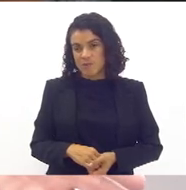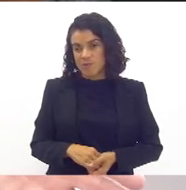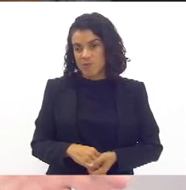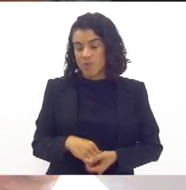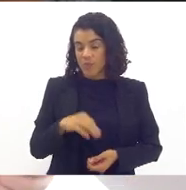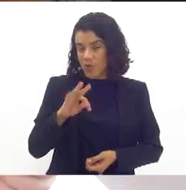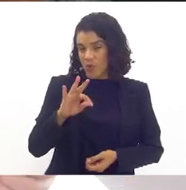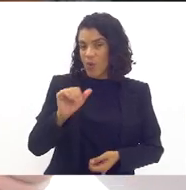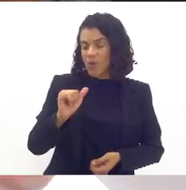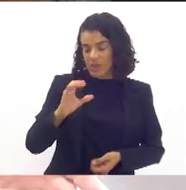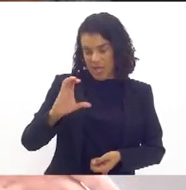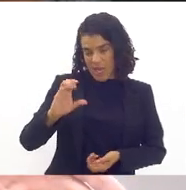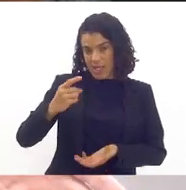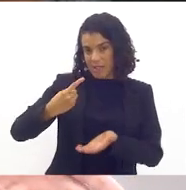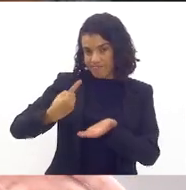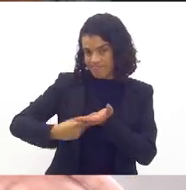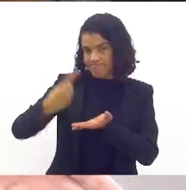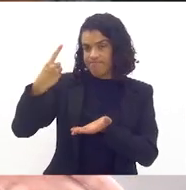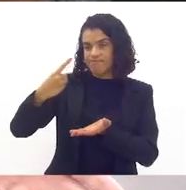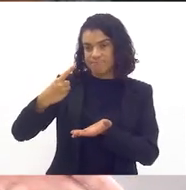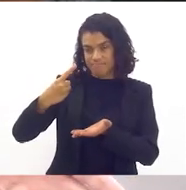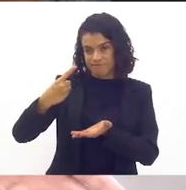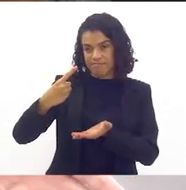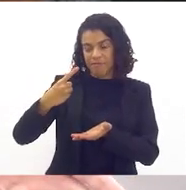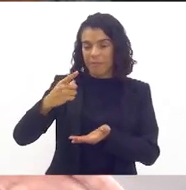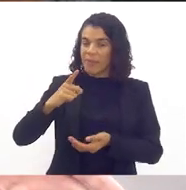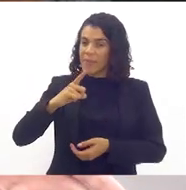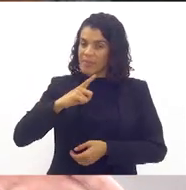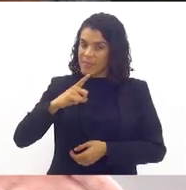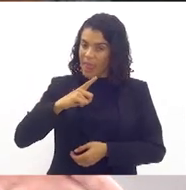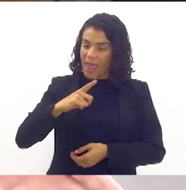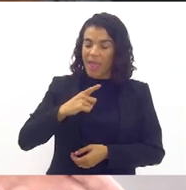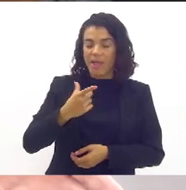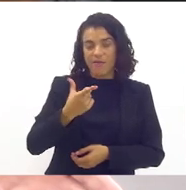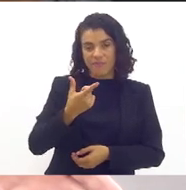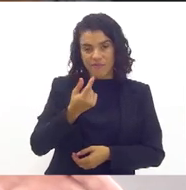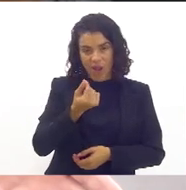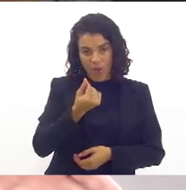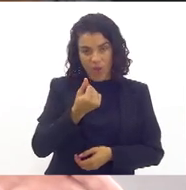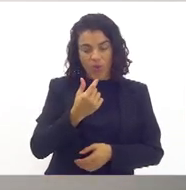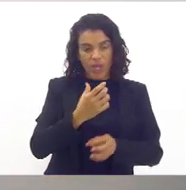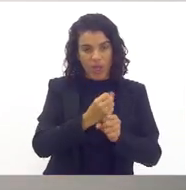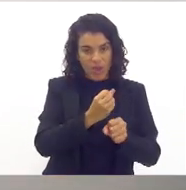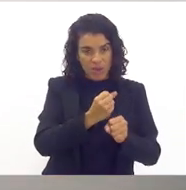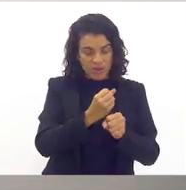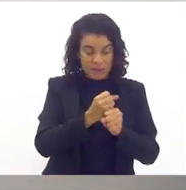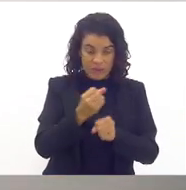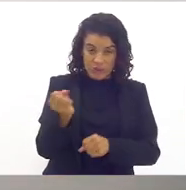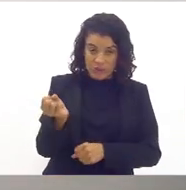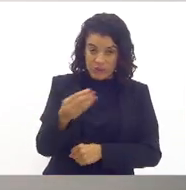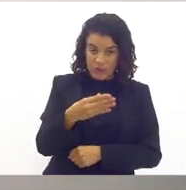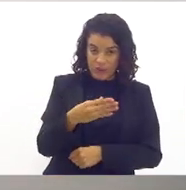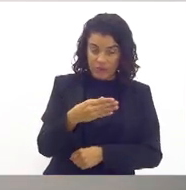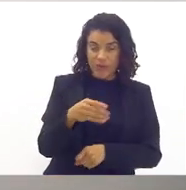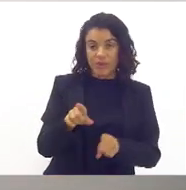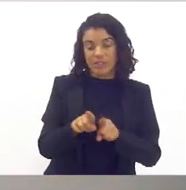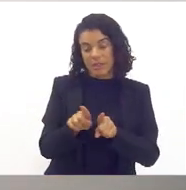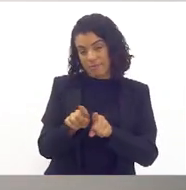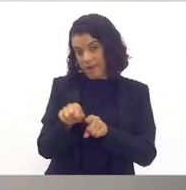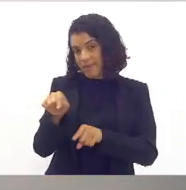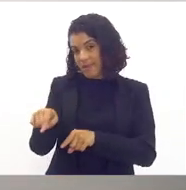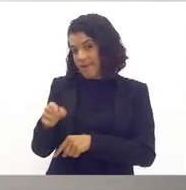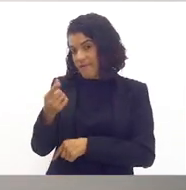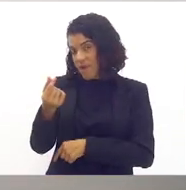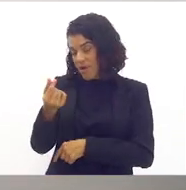O TAC, Gustavo, se me permite, por favor. Tem parte que é orçamento de fato novo do Estado. E parte do valor do